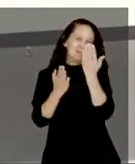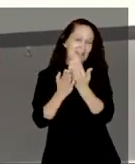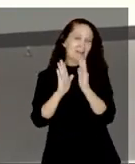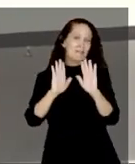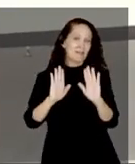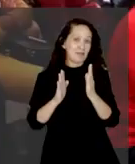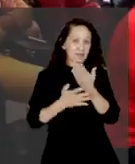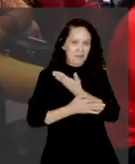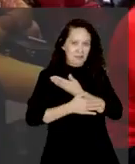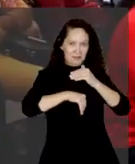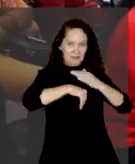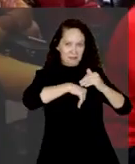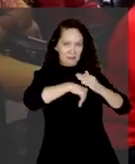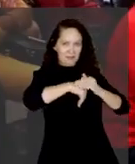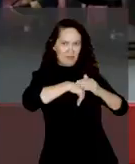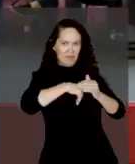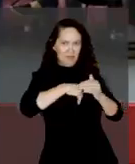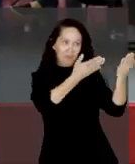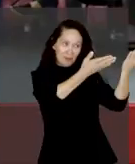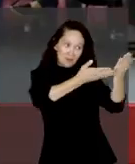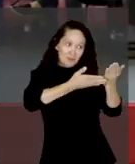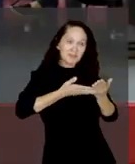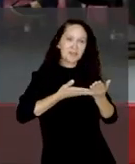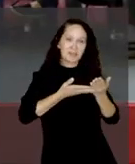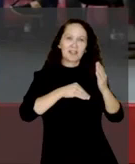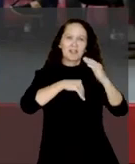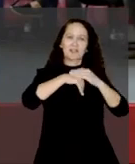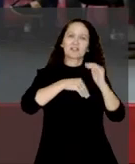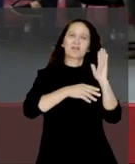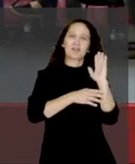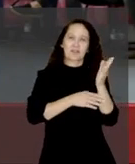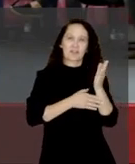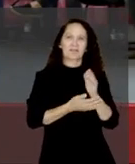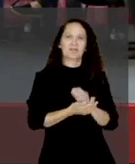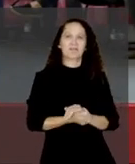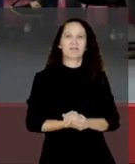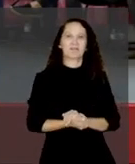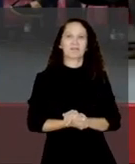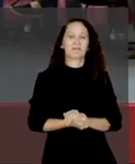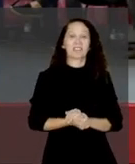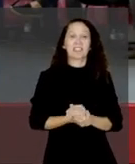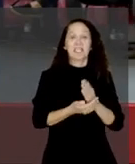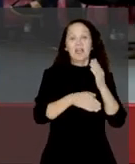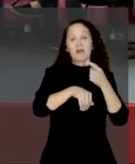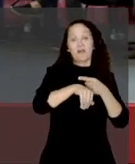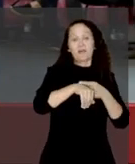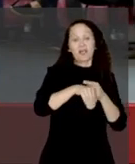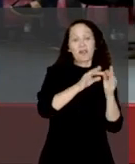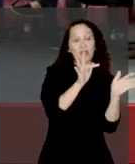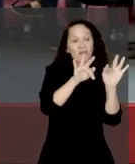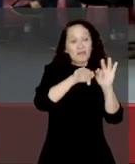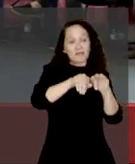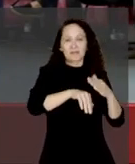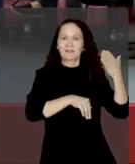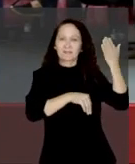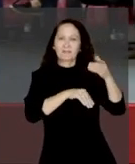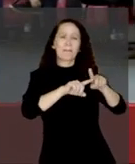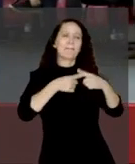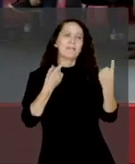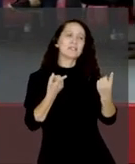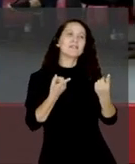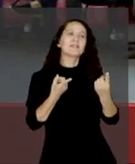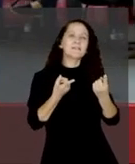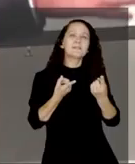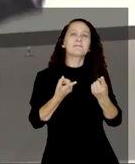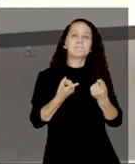sabe? Porque faz parte da história e esse dia aqui não é só questão da cultura, é um dia de formação dos trabalhadores.